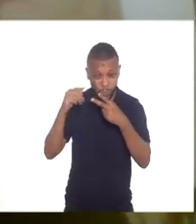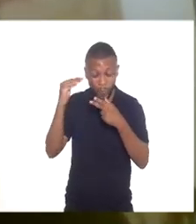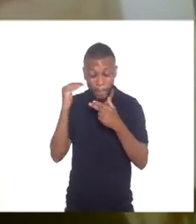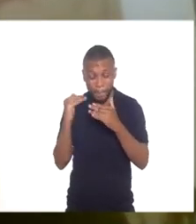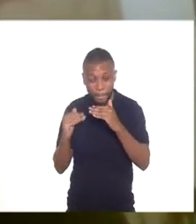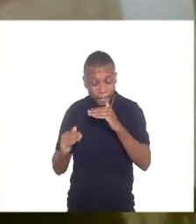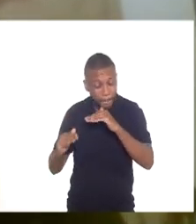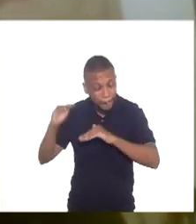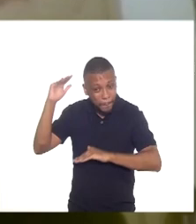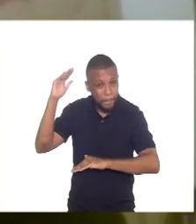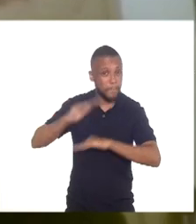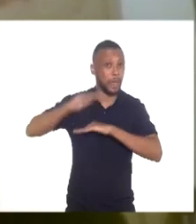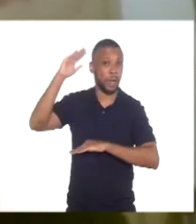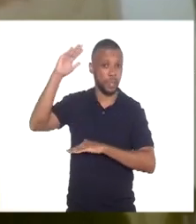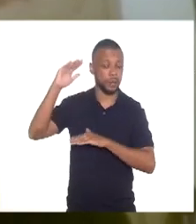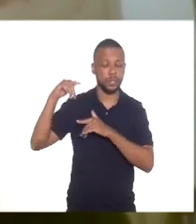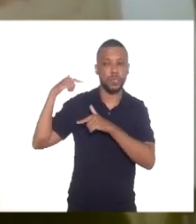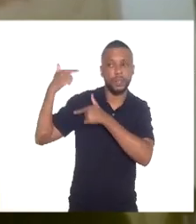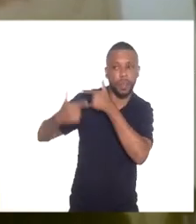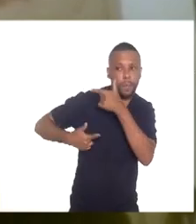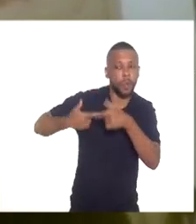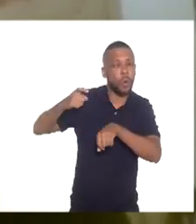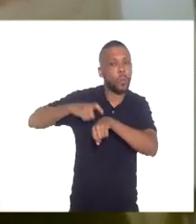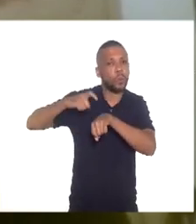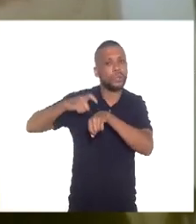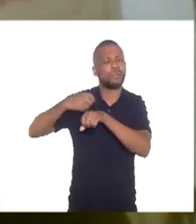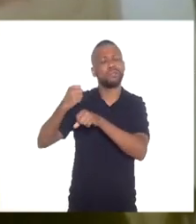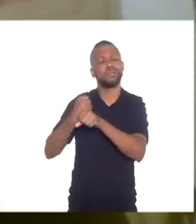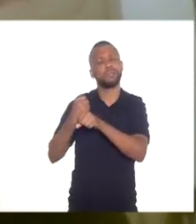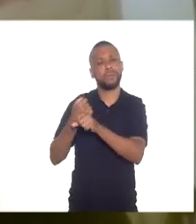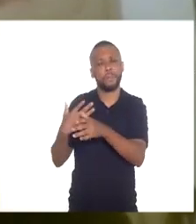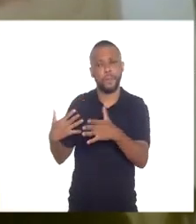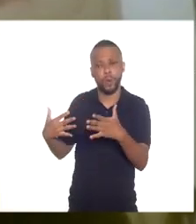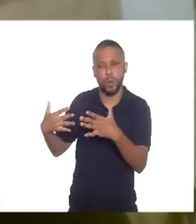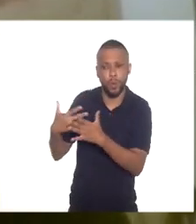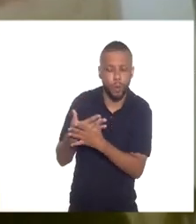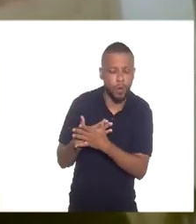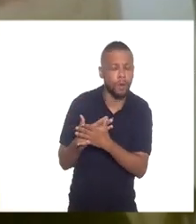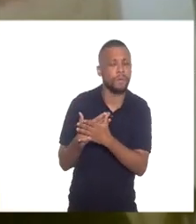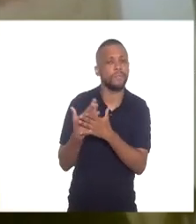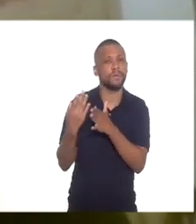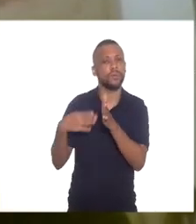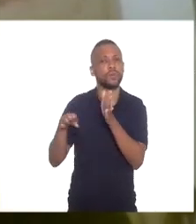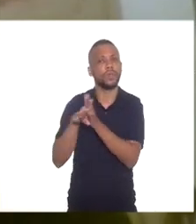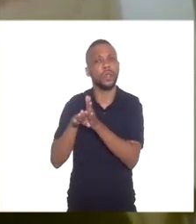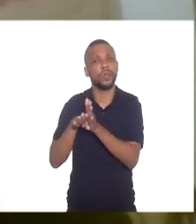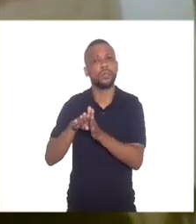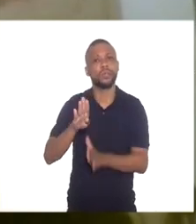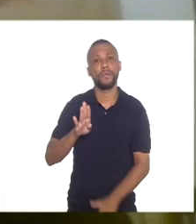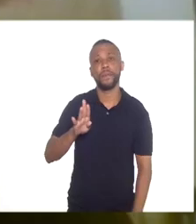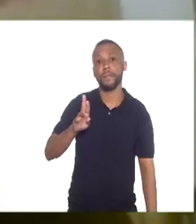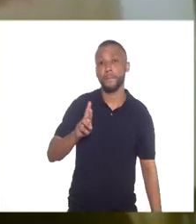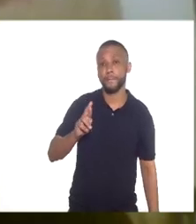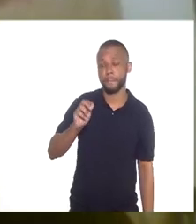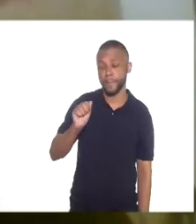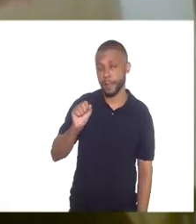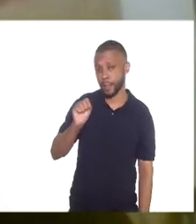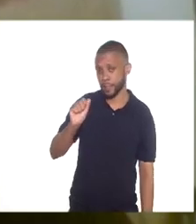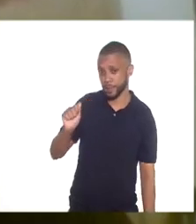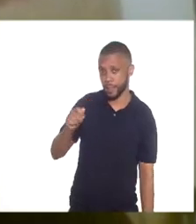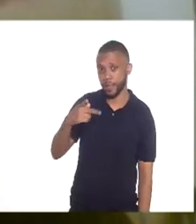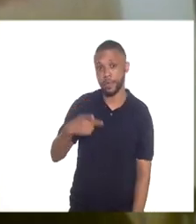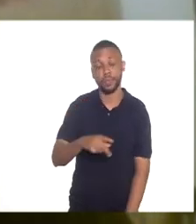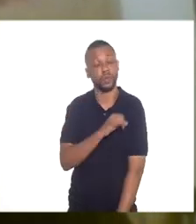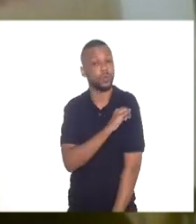tempo significativo, foi aqui no estaleiro Brasa, aqui no Rio de Janeiro. Um estaleiro que hoje